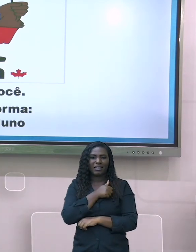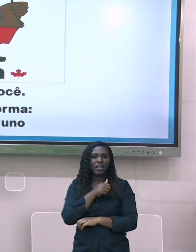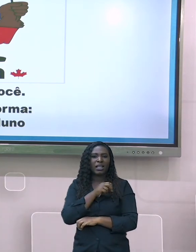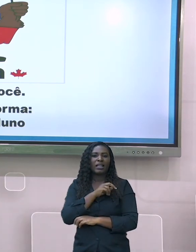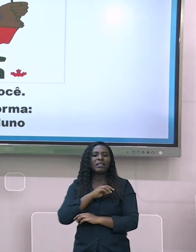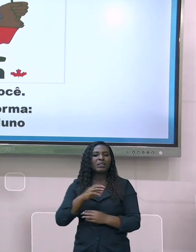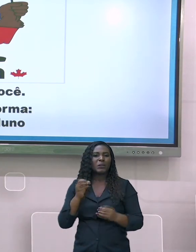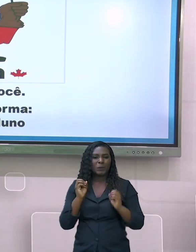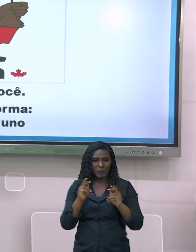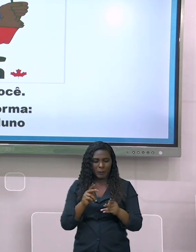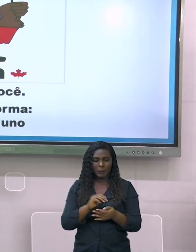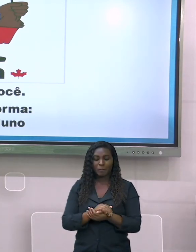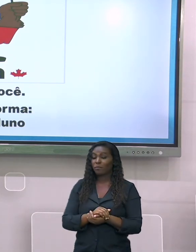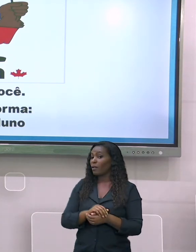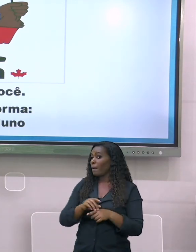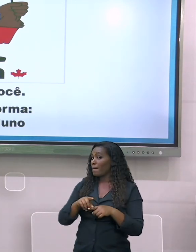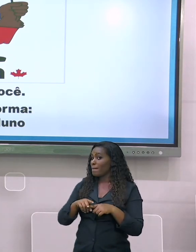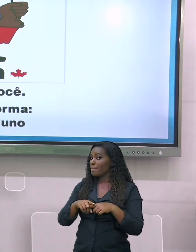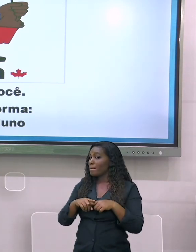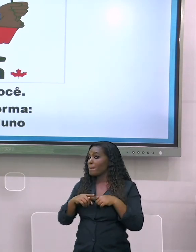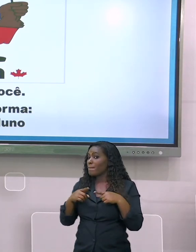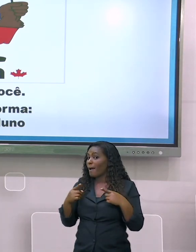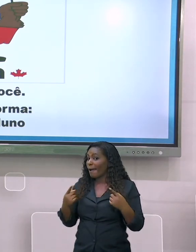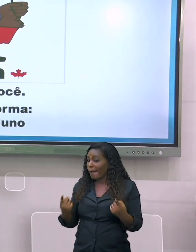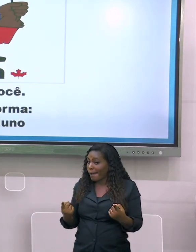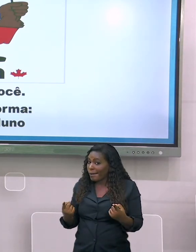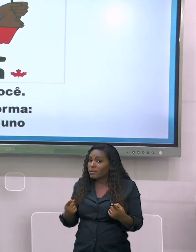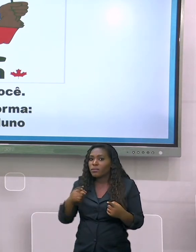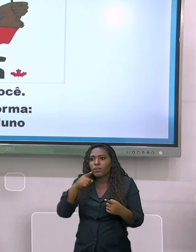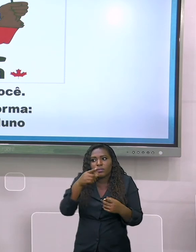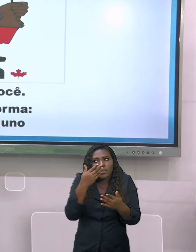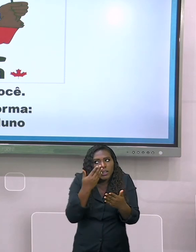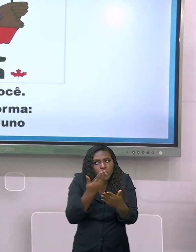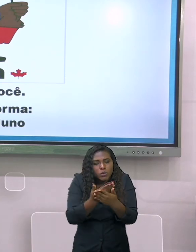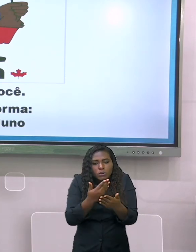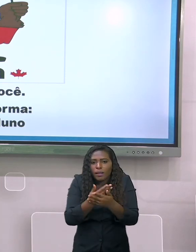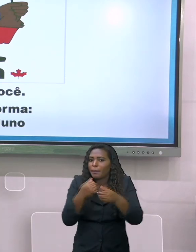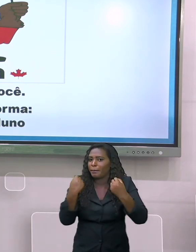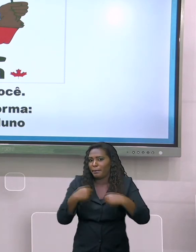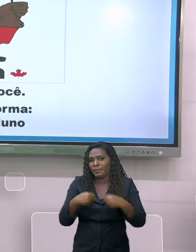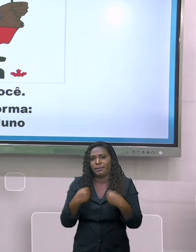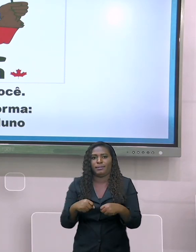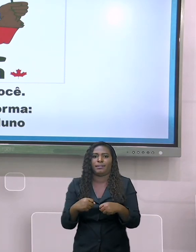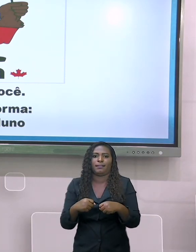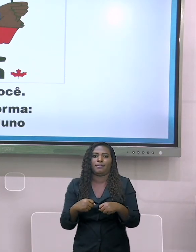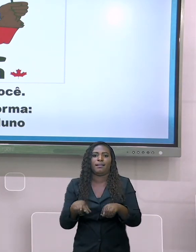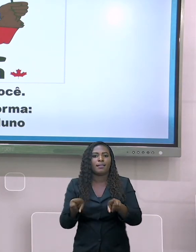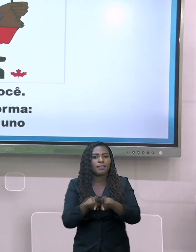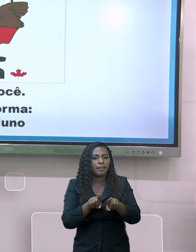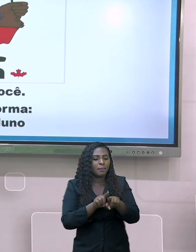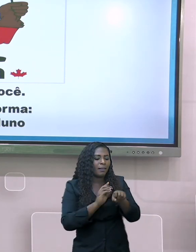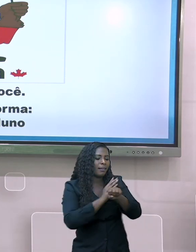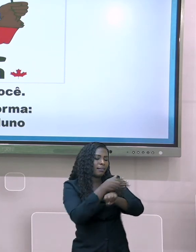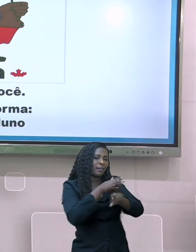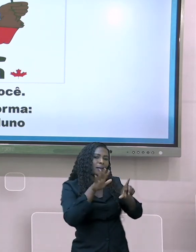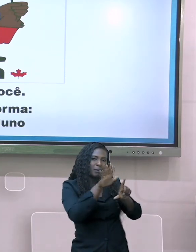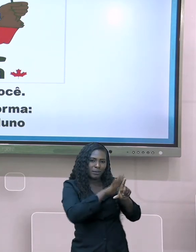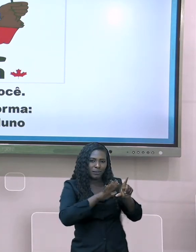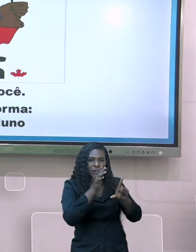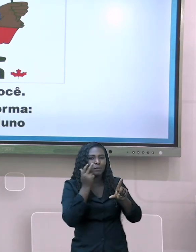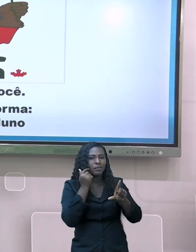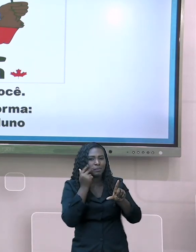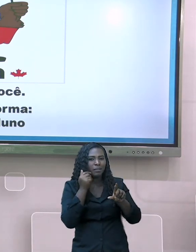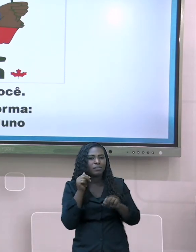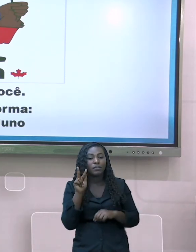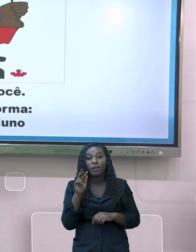Mas faça a diferença, estude e acesse a nossa plataforma SMED-GV.